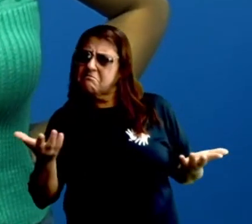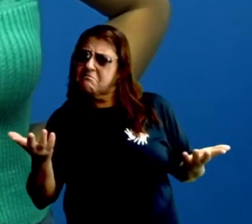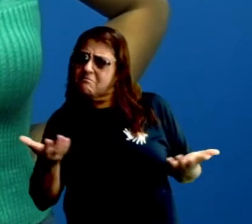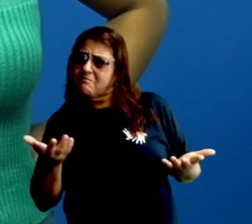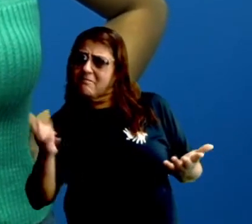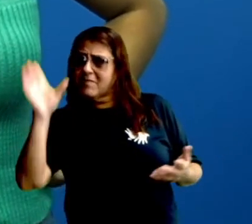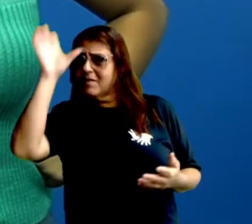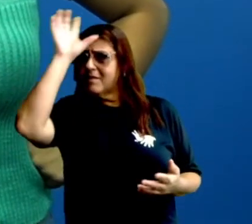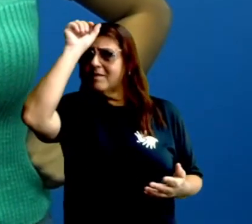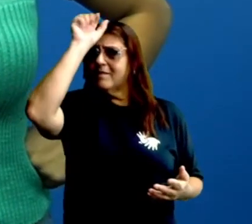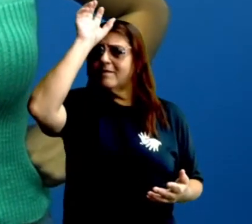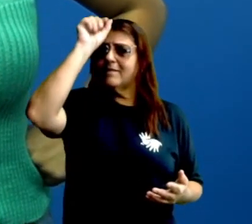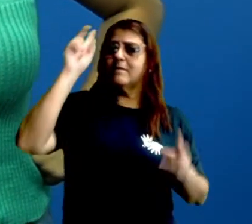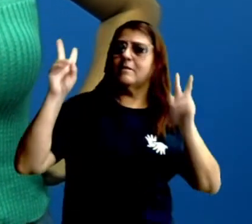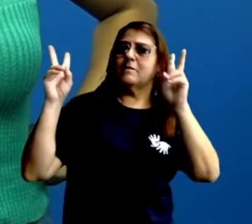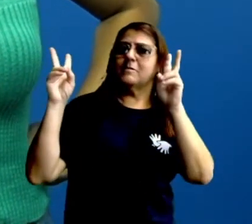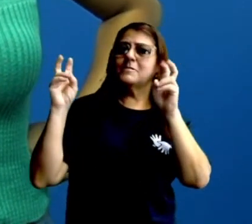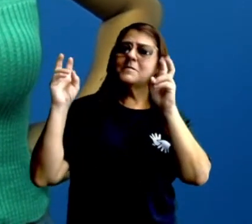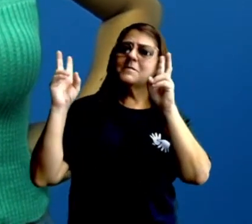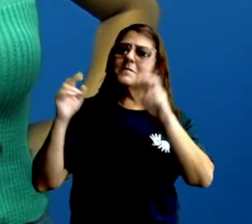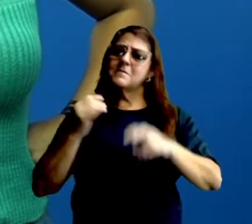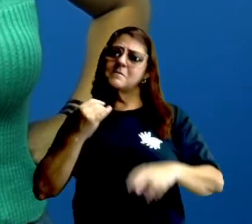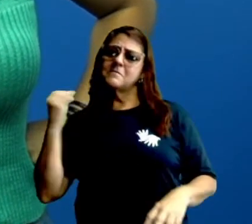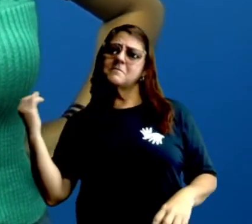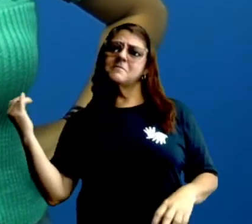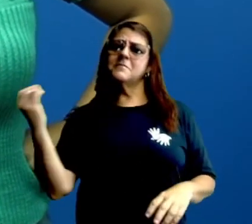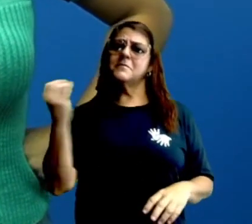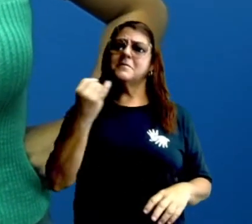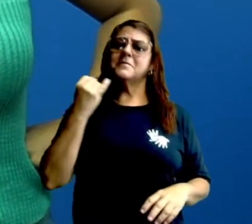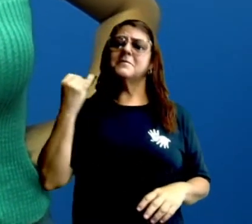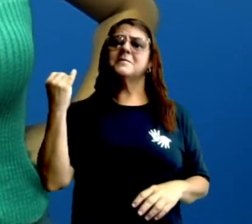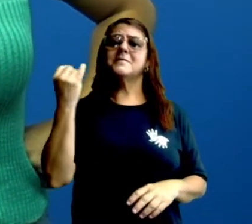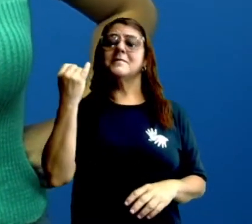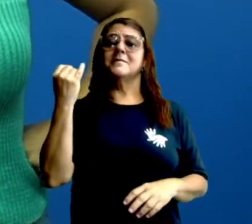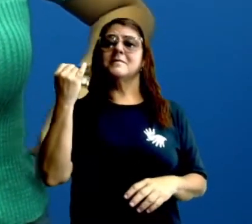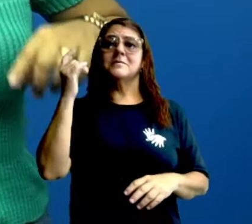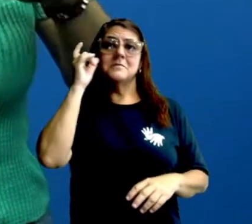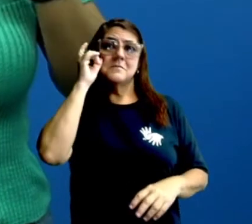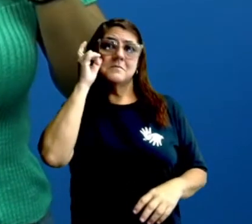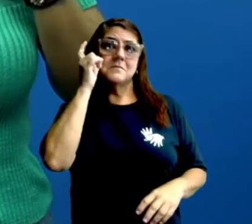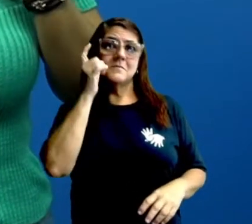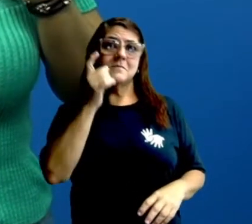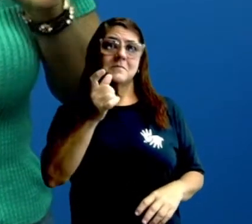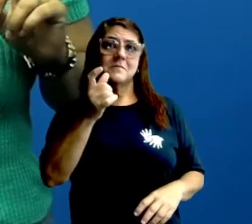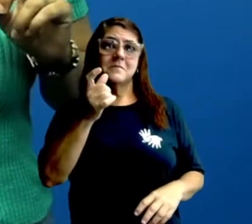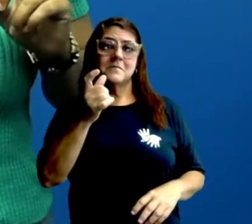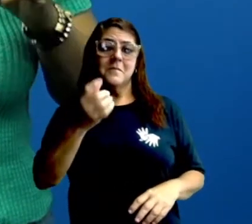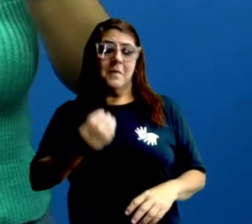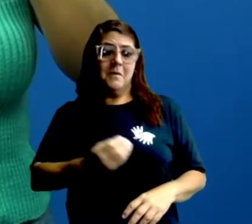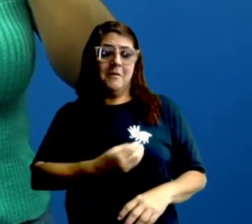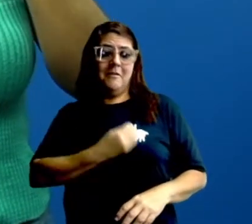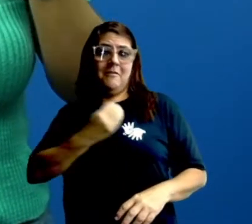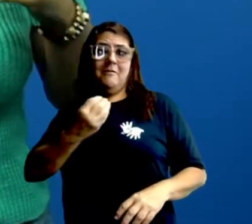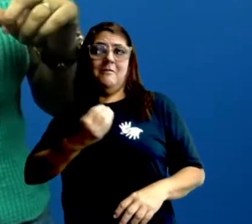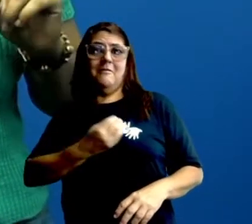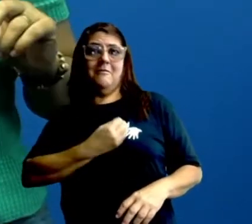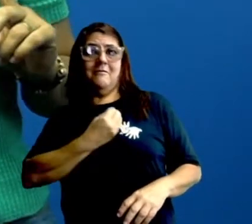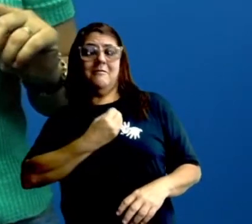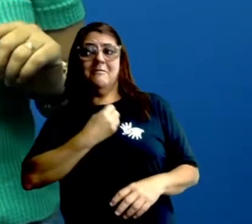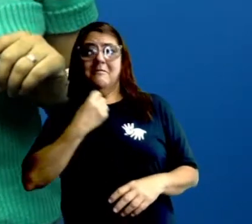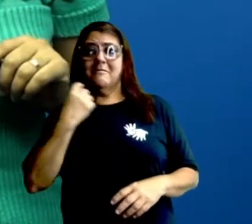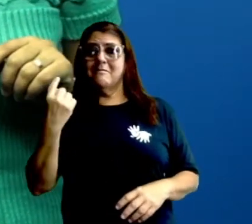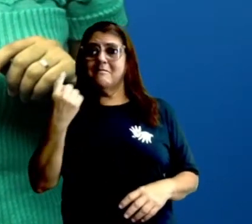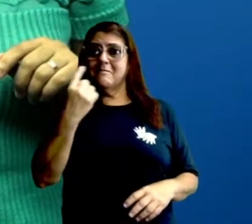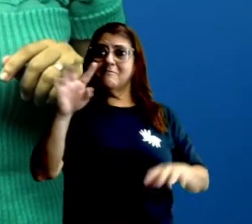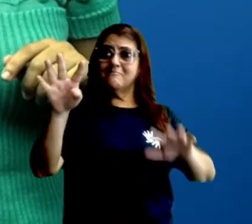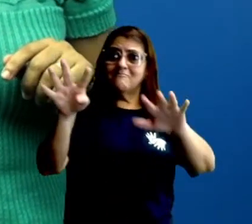Vamos estudar um pouquinho desse tema tão importante então interessante para nossa vida então quero ver